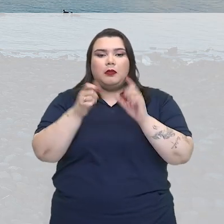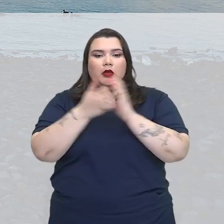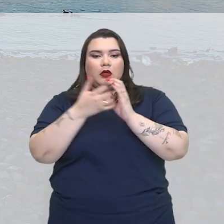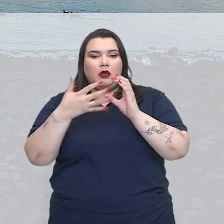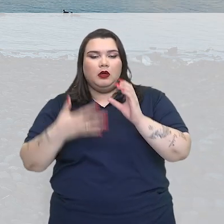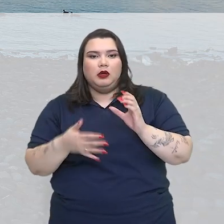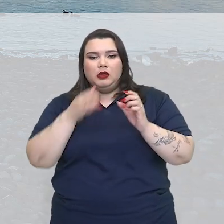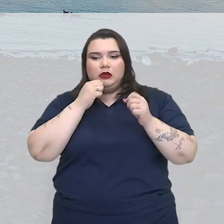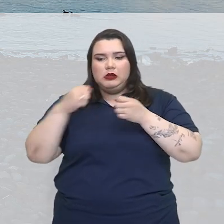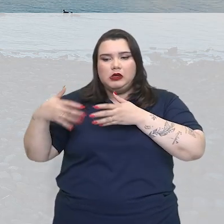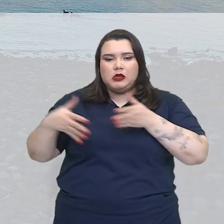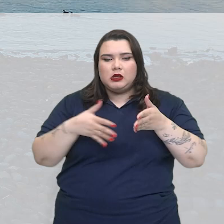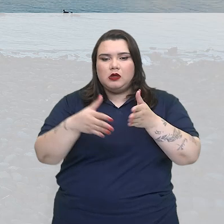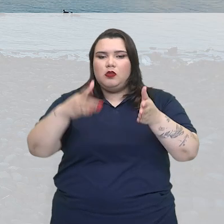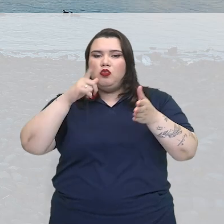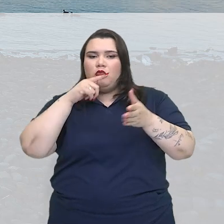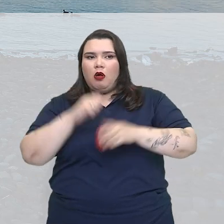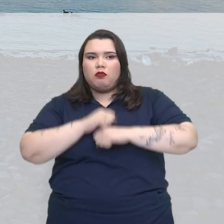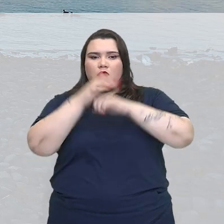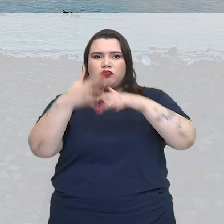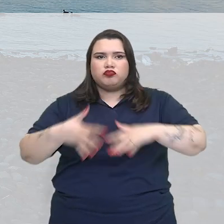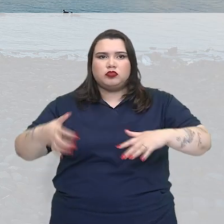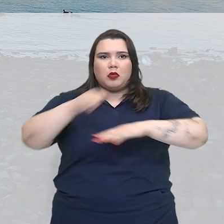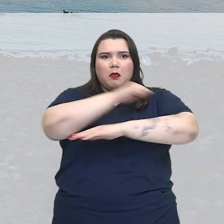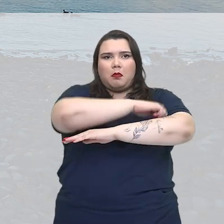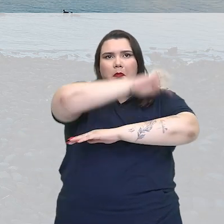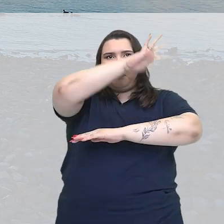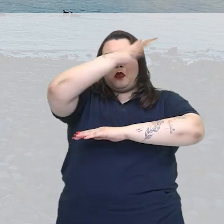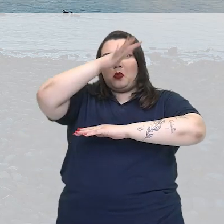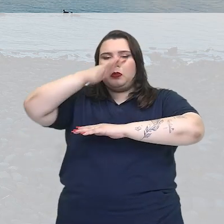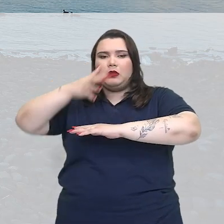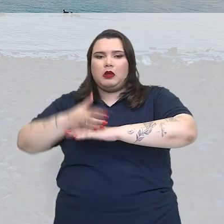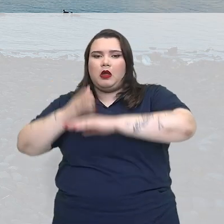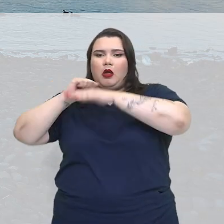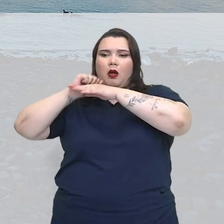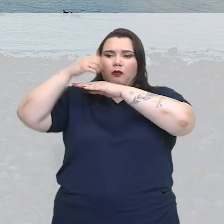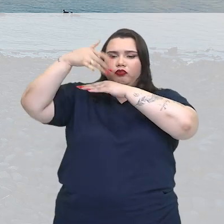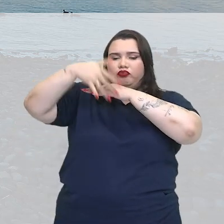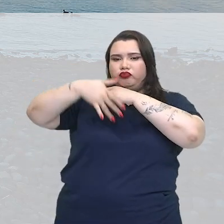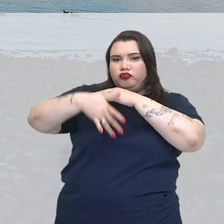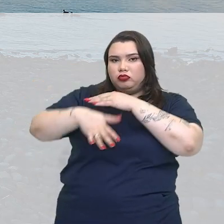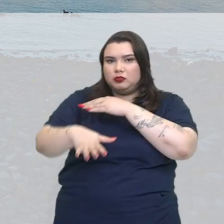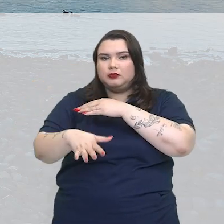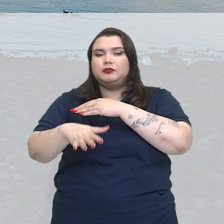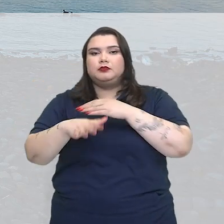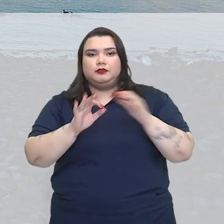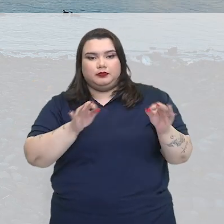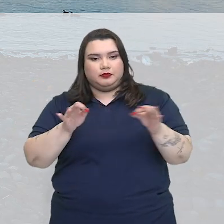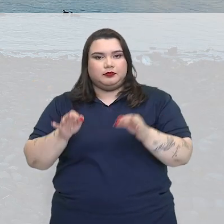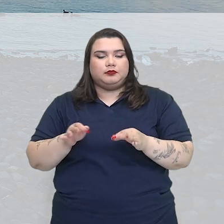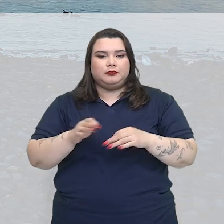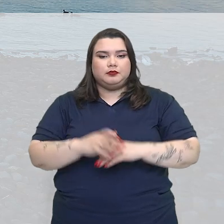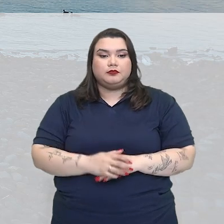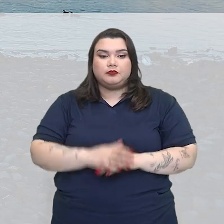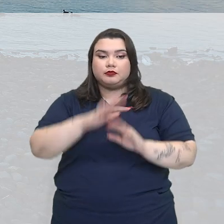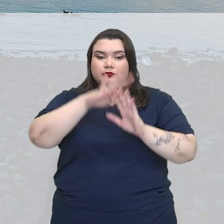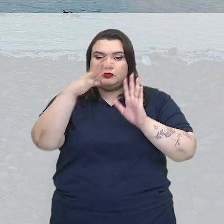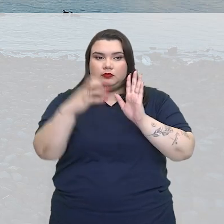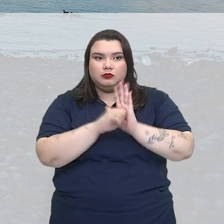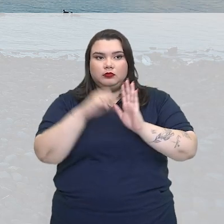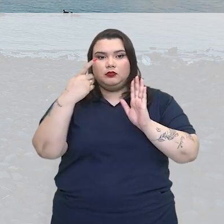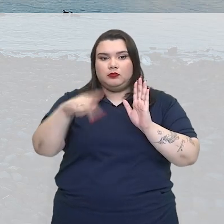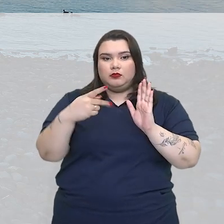como rios, lagoas, montanhas, cachoeiras. O símbolo dessa